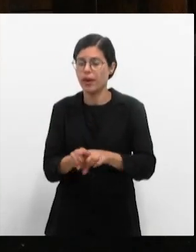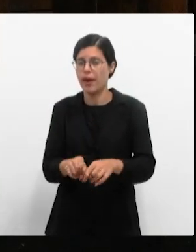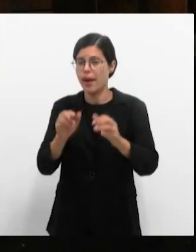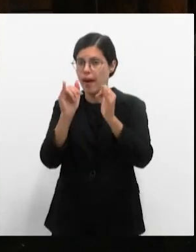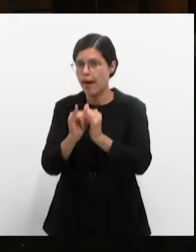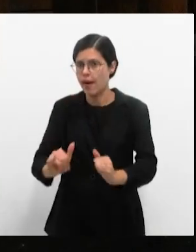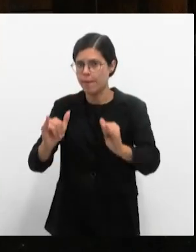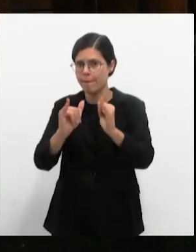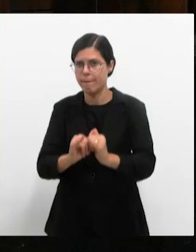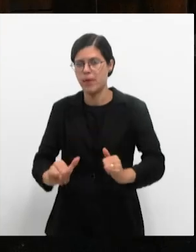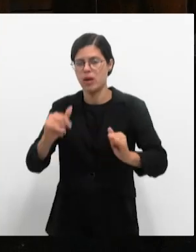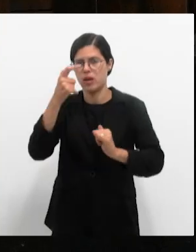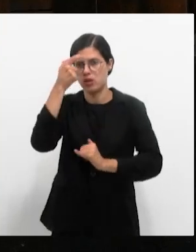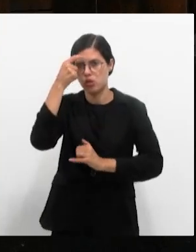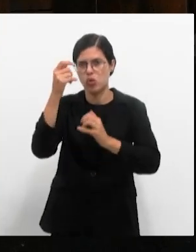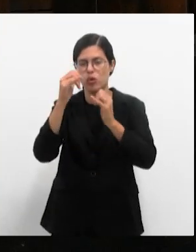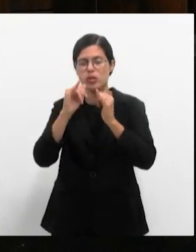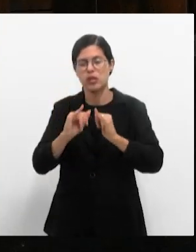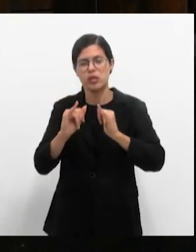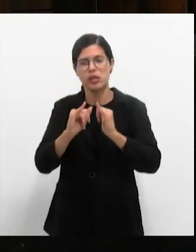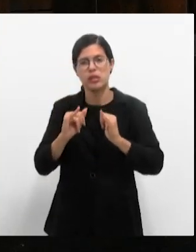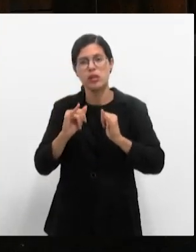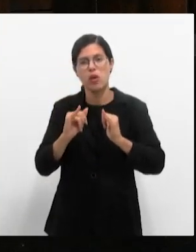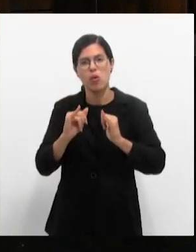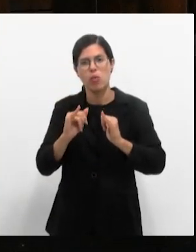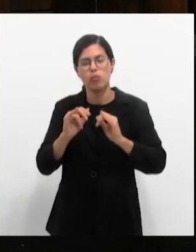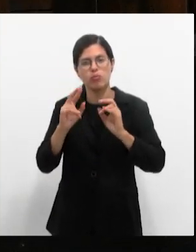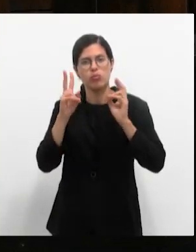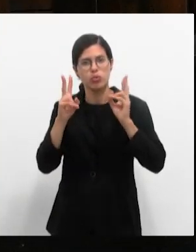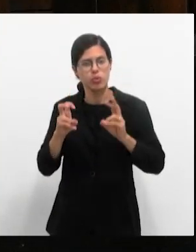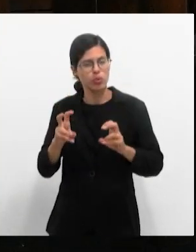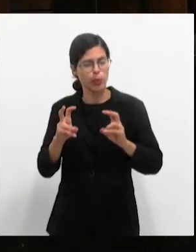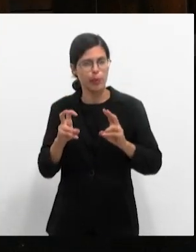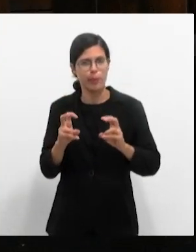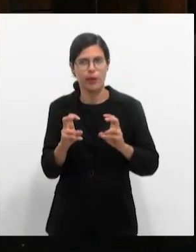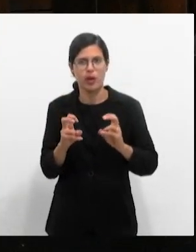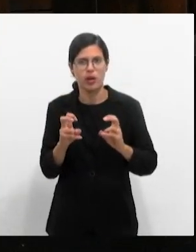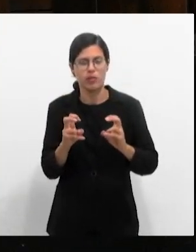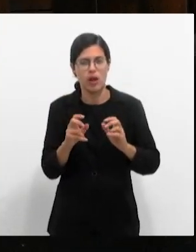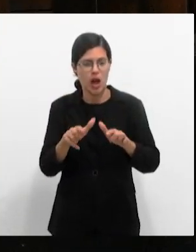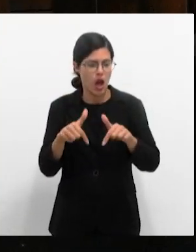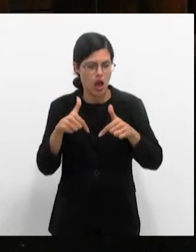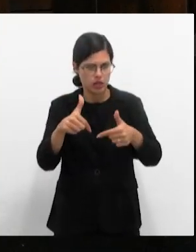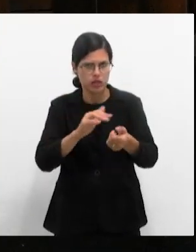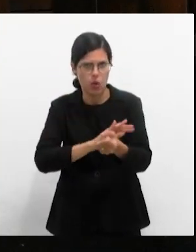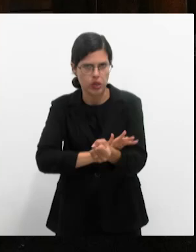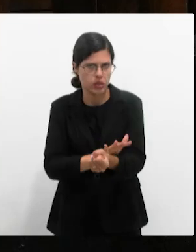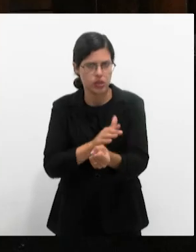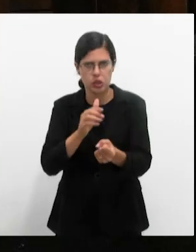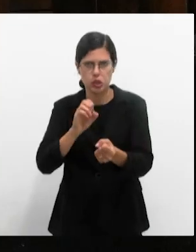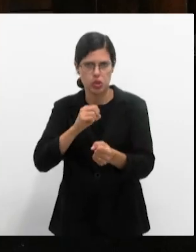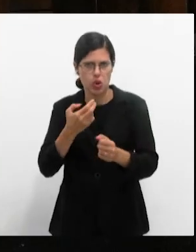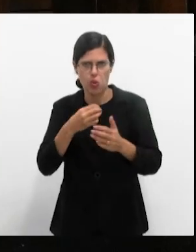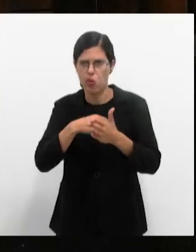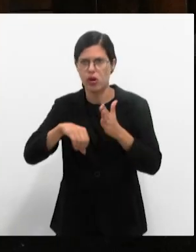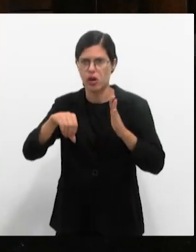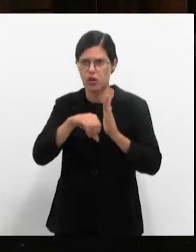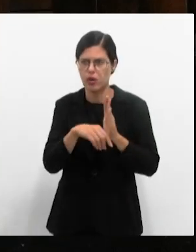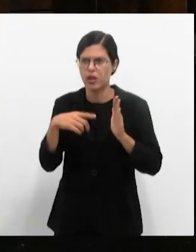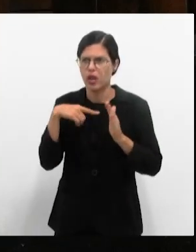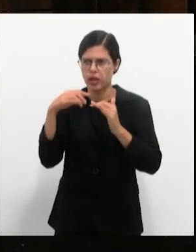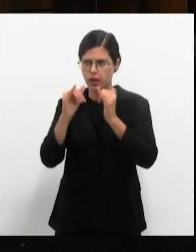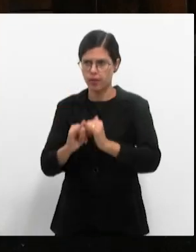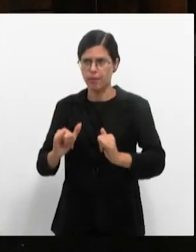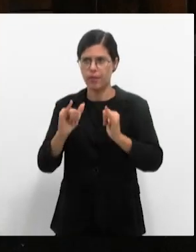de conscientização em relação ao ato racista como crime, tanto é que tem campanhas